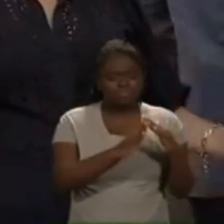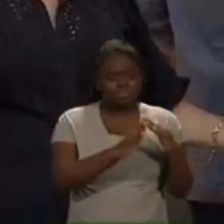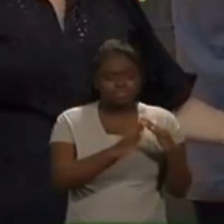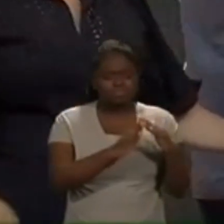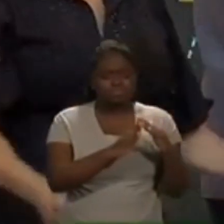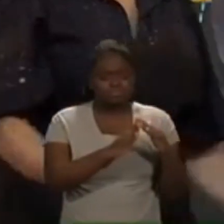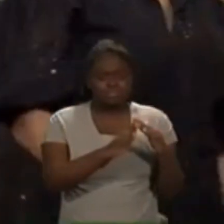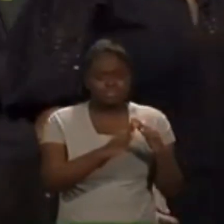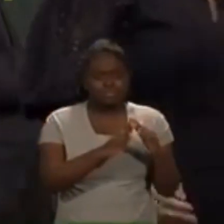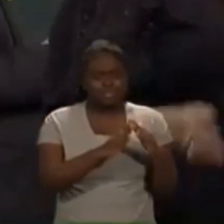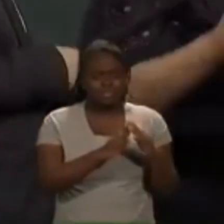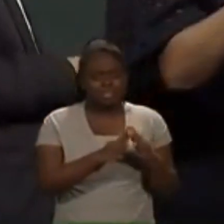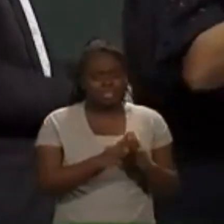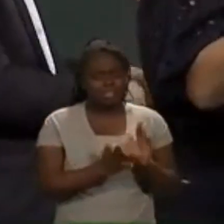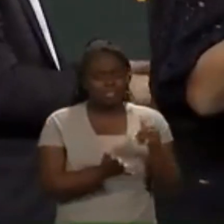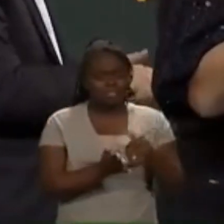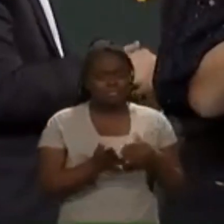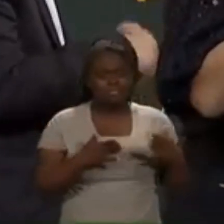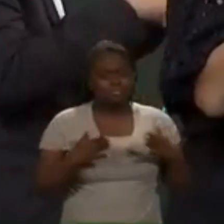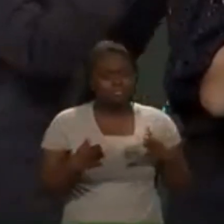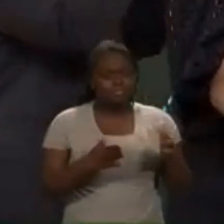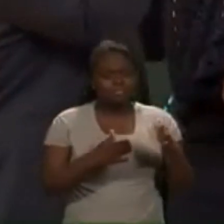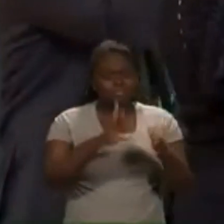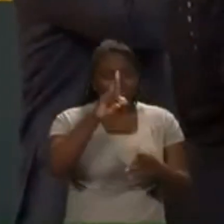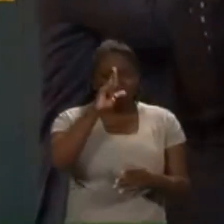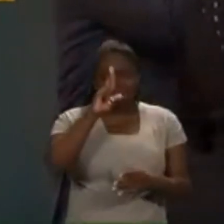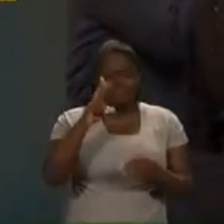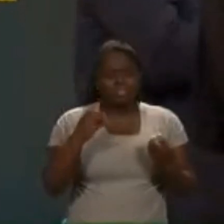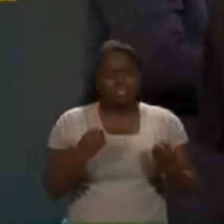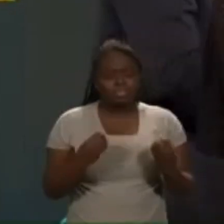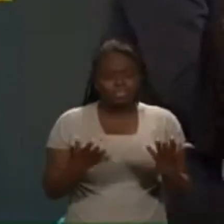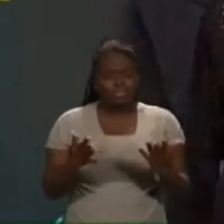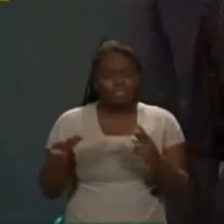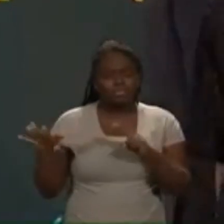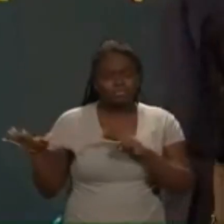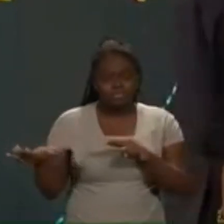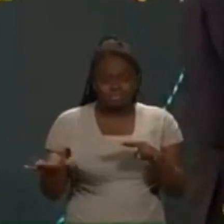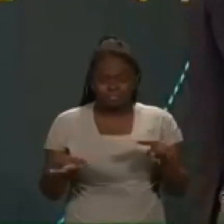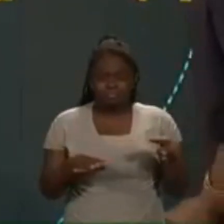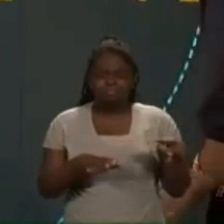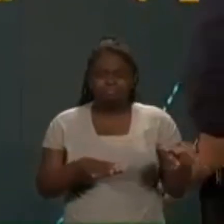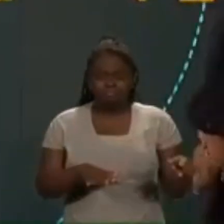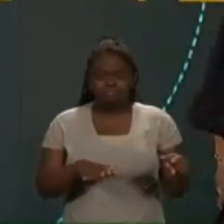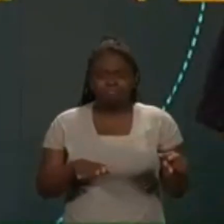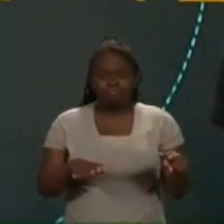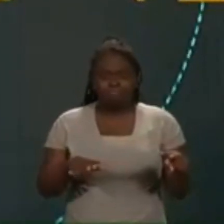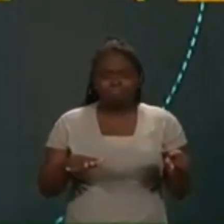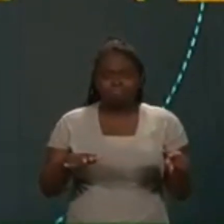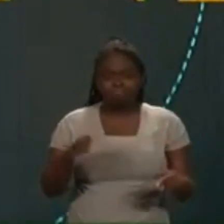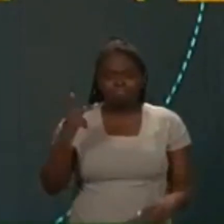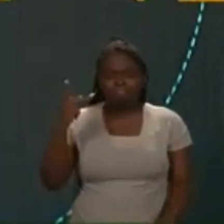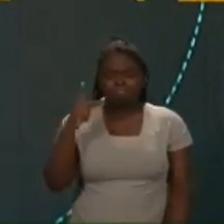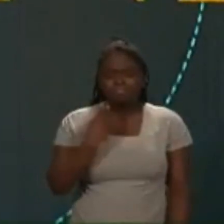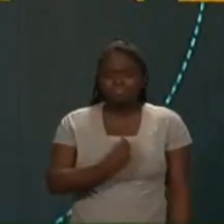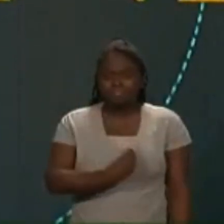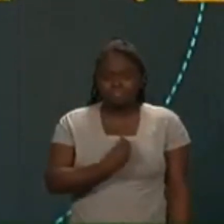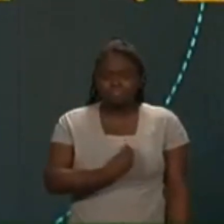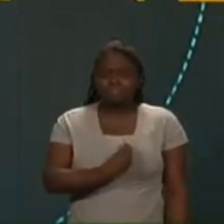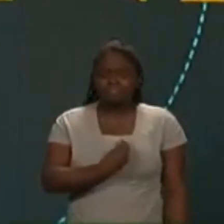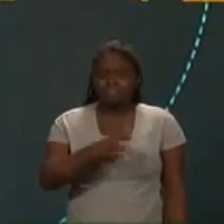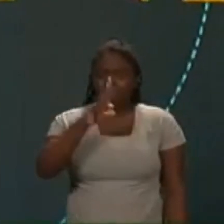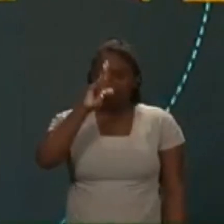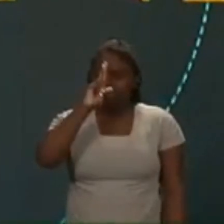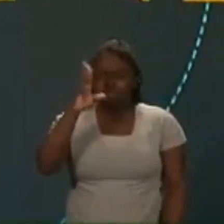destino. Que o Senhor nos conceda uma semana cheia da Tua presença. E que o